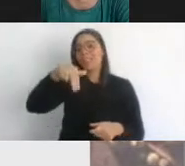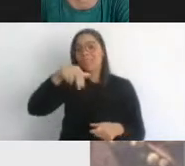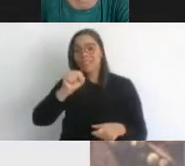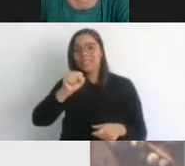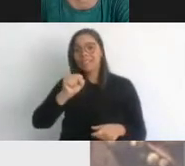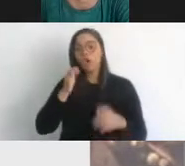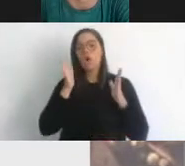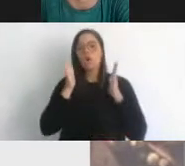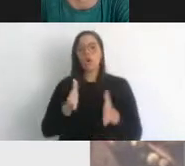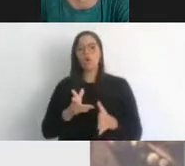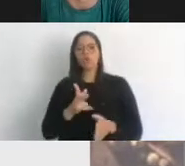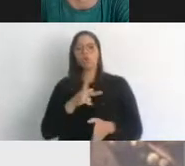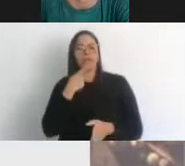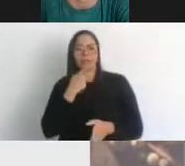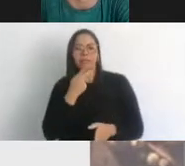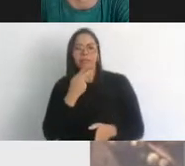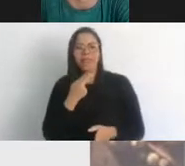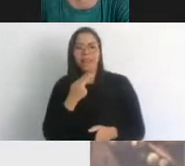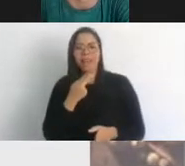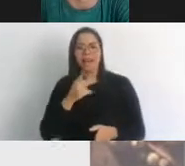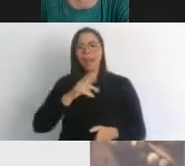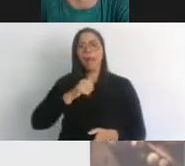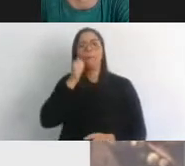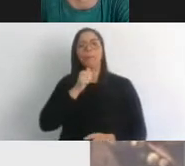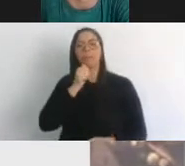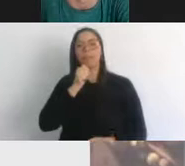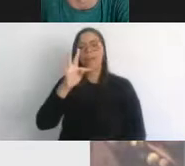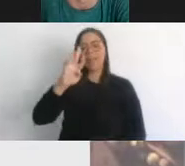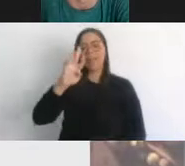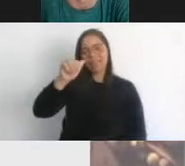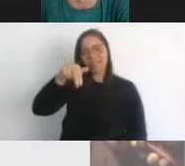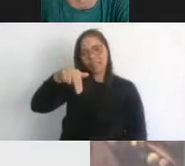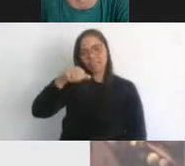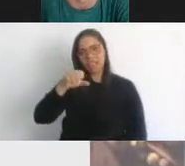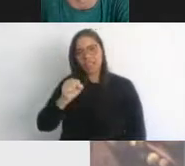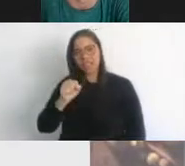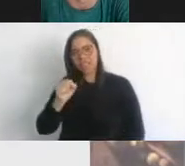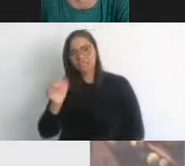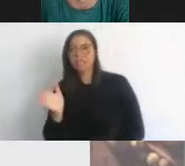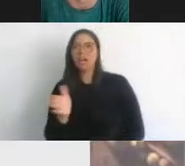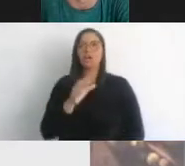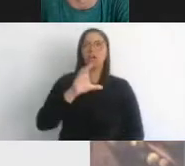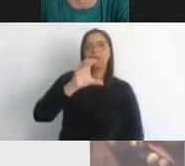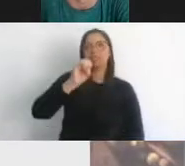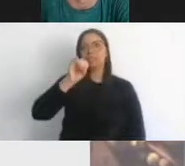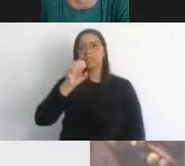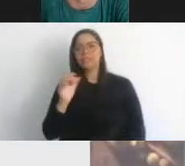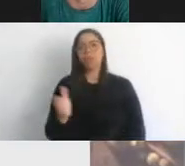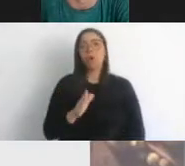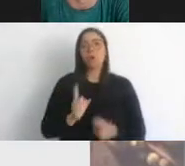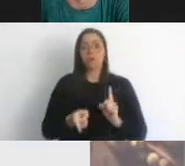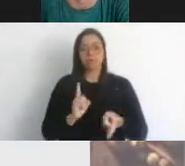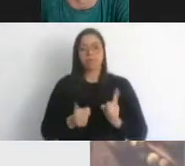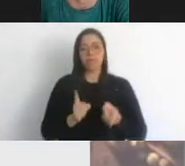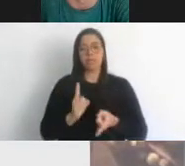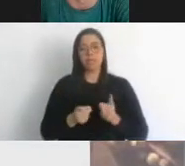mulher TRANS e mulher se apenas a mulher trans travestis um desses no mínimo o